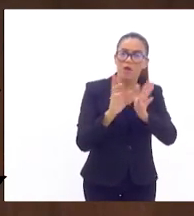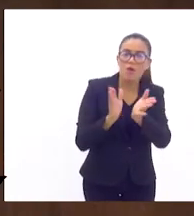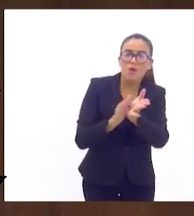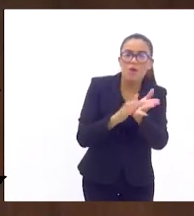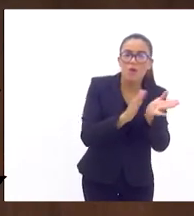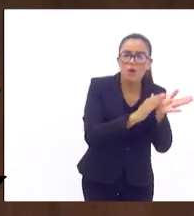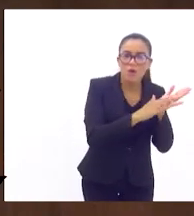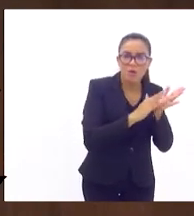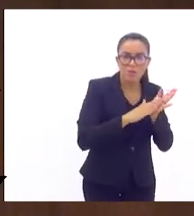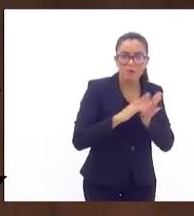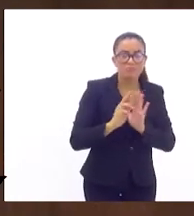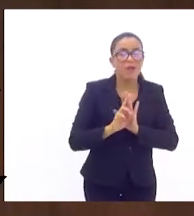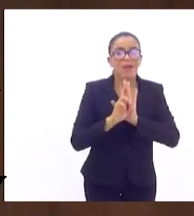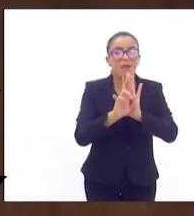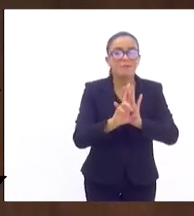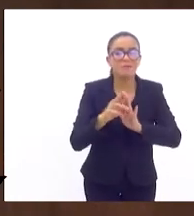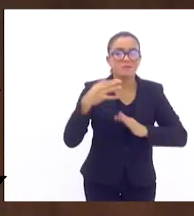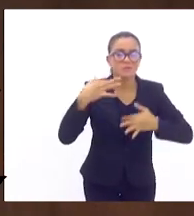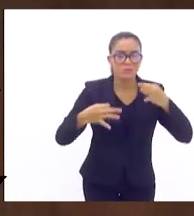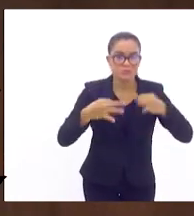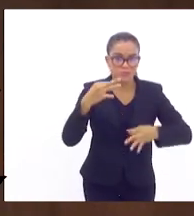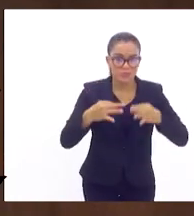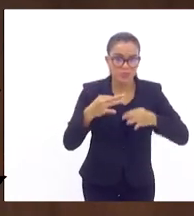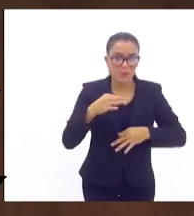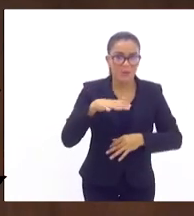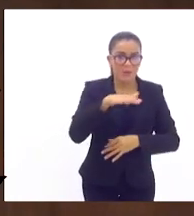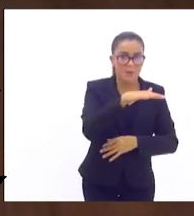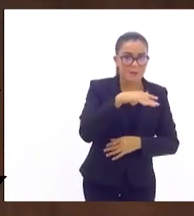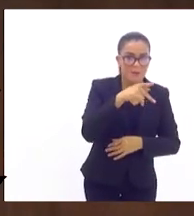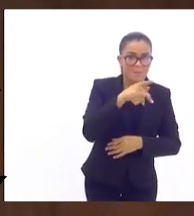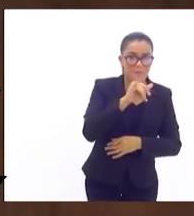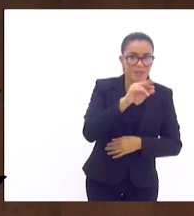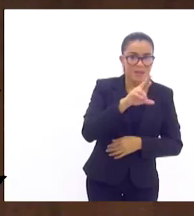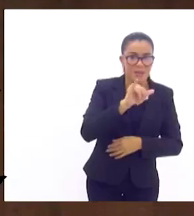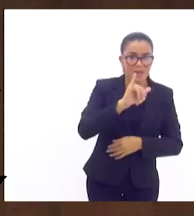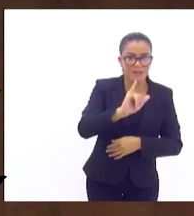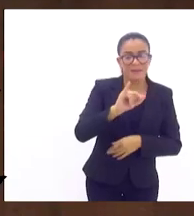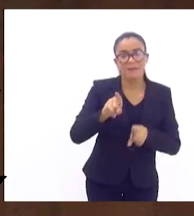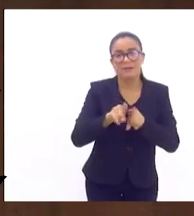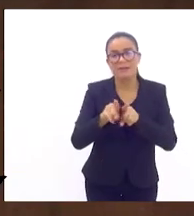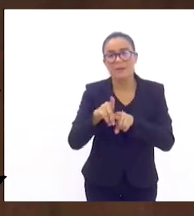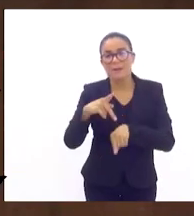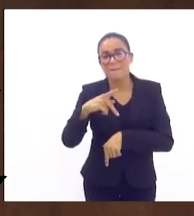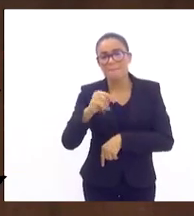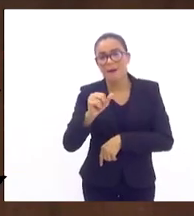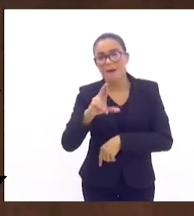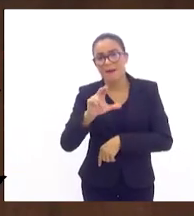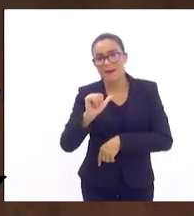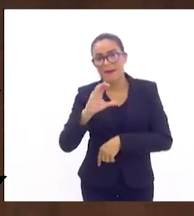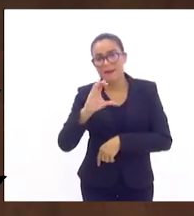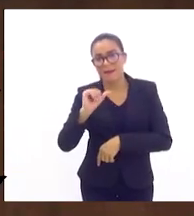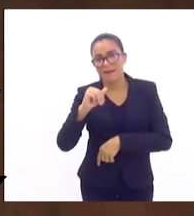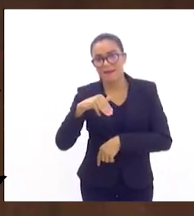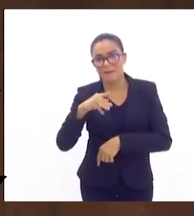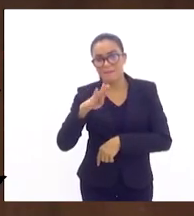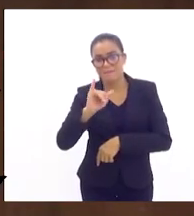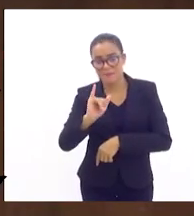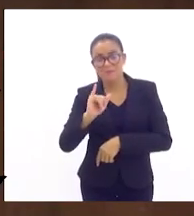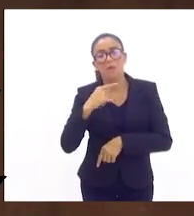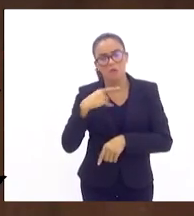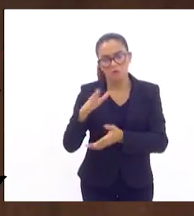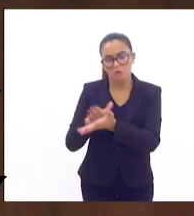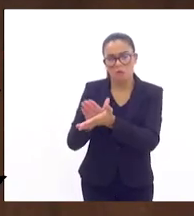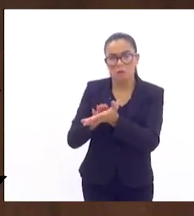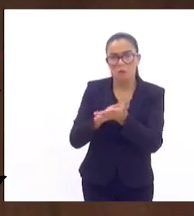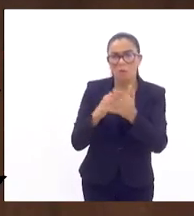minha promotoria, que abrange Piraí e Paracambi, a minha crítica fica também nesse sentido e vou cobrar isso da concessionária.